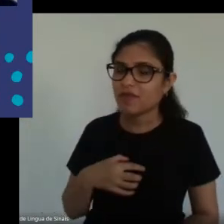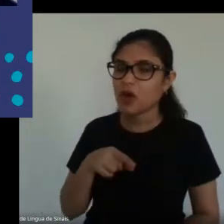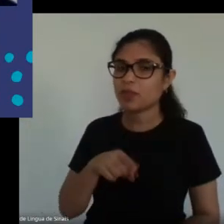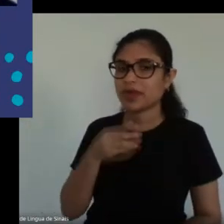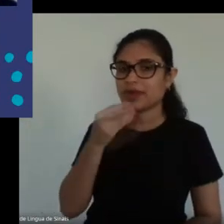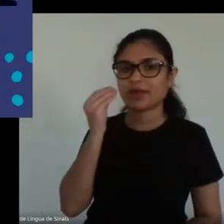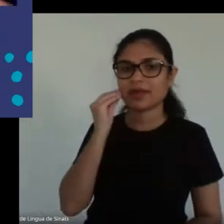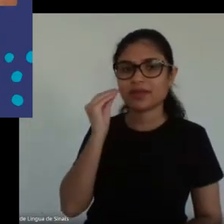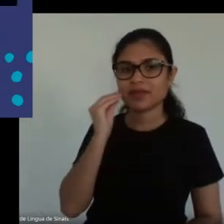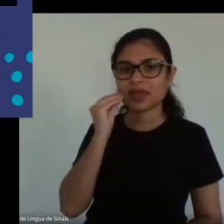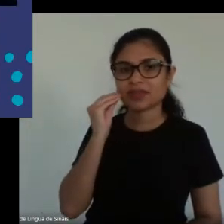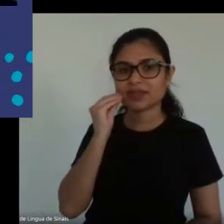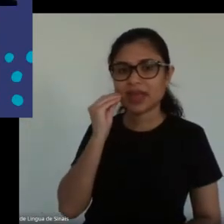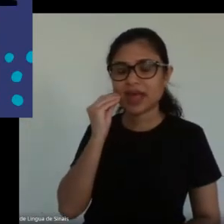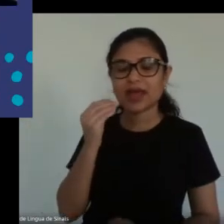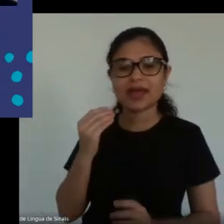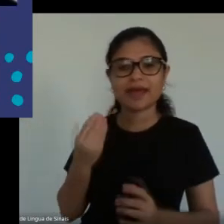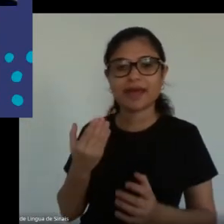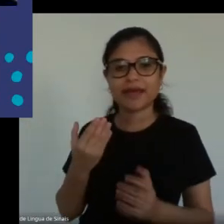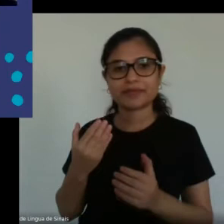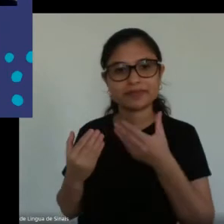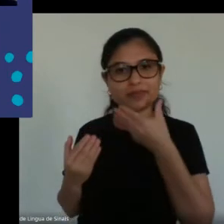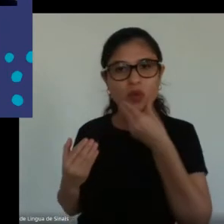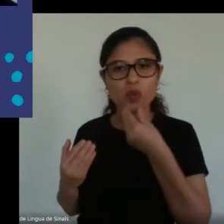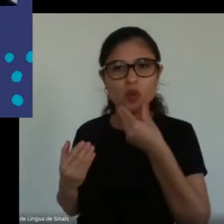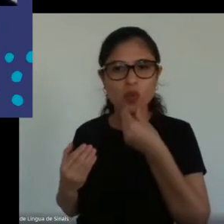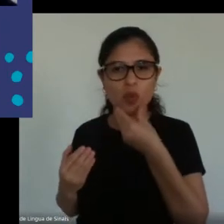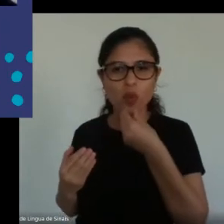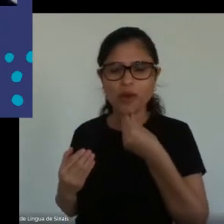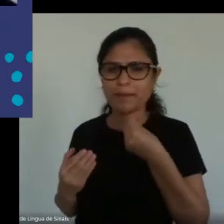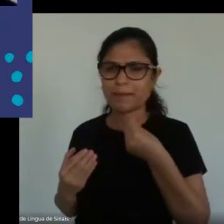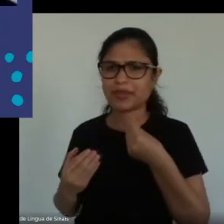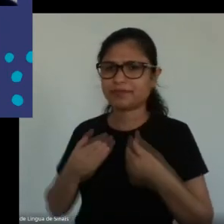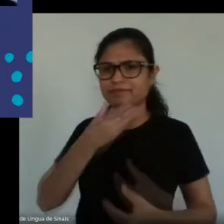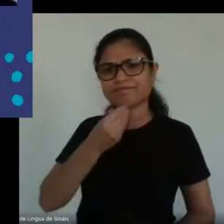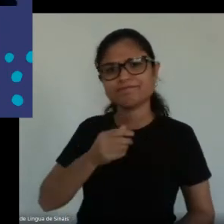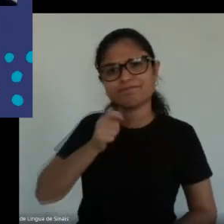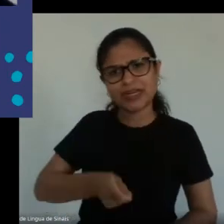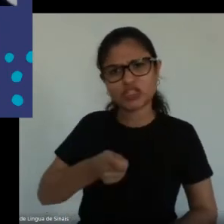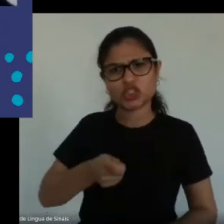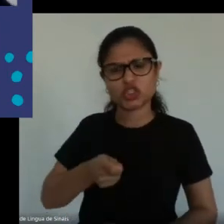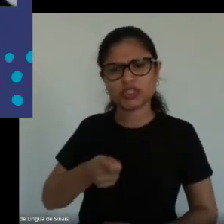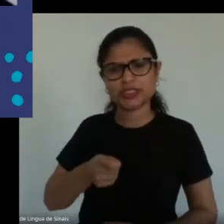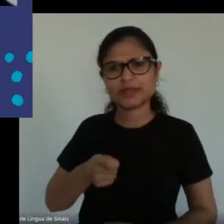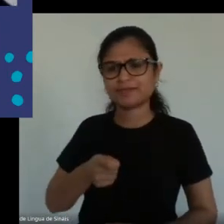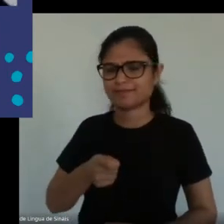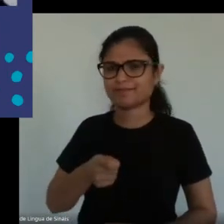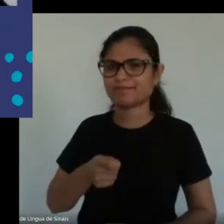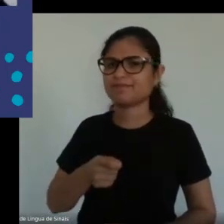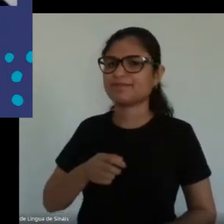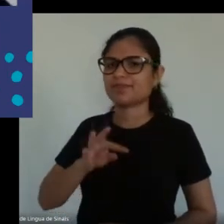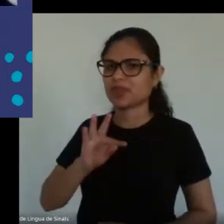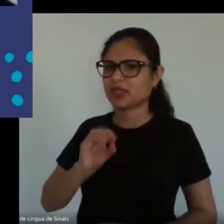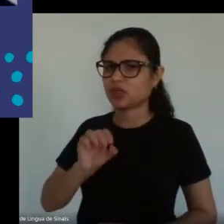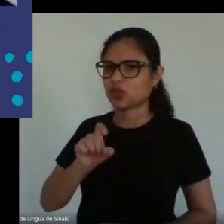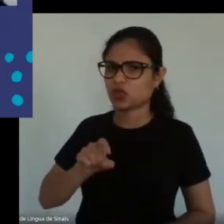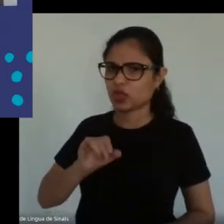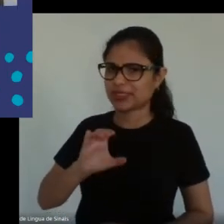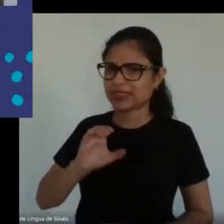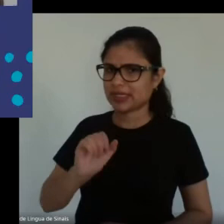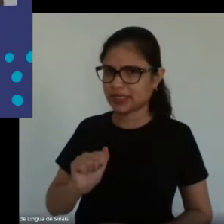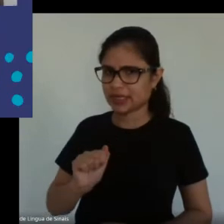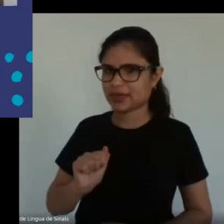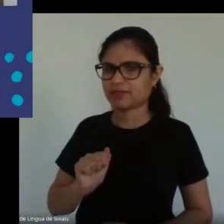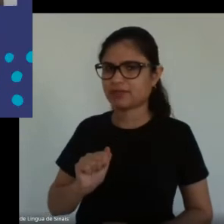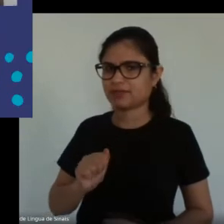se colocar nesse lugar do homem, da masculinidade machista, tóxica. Então, a